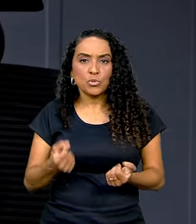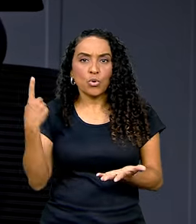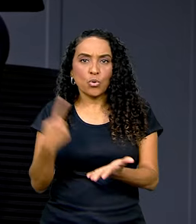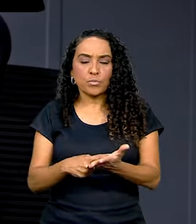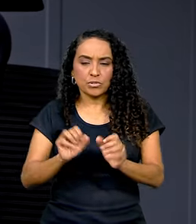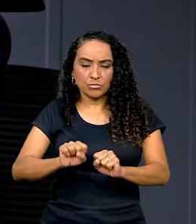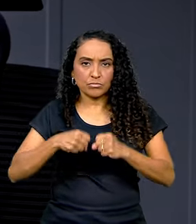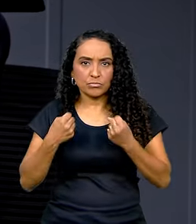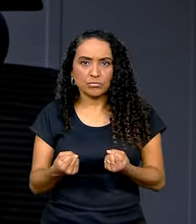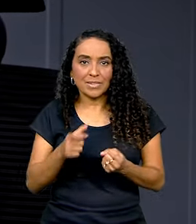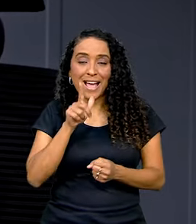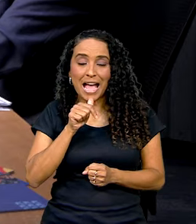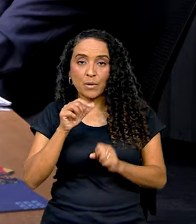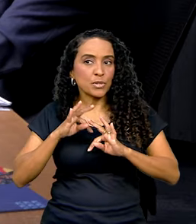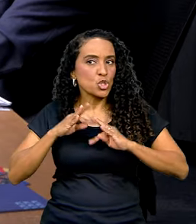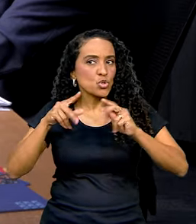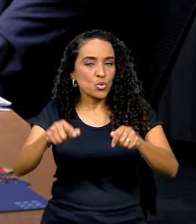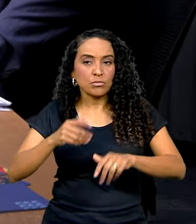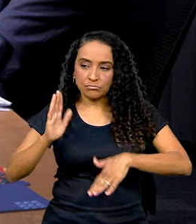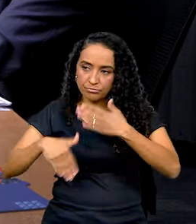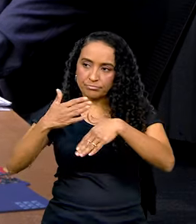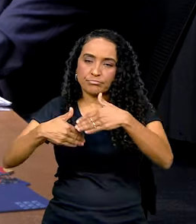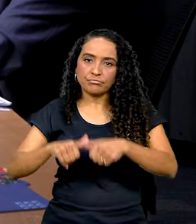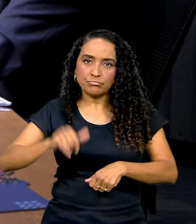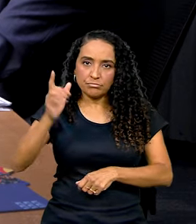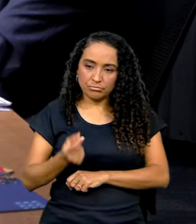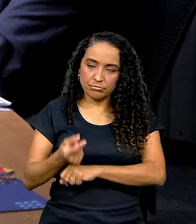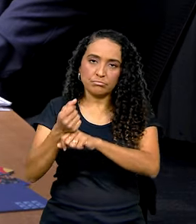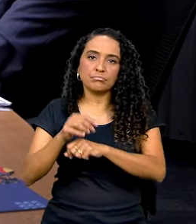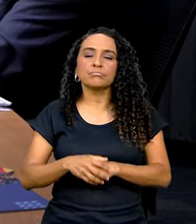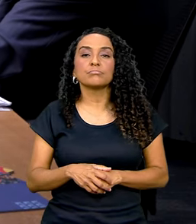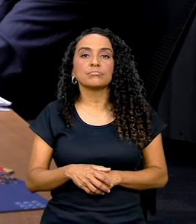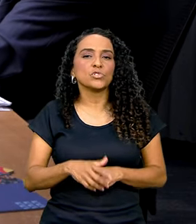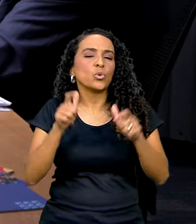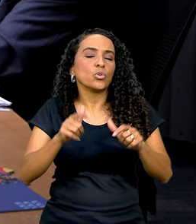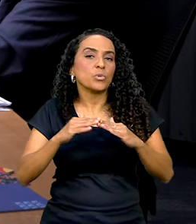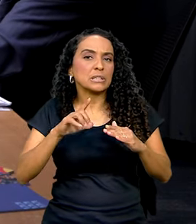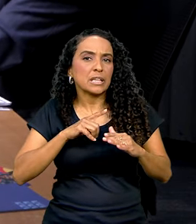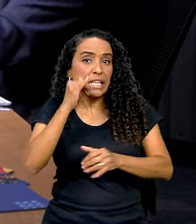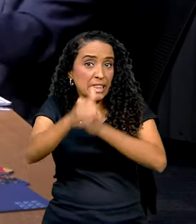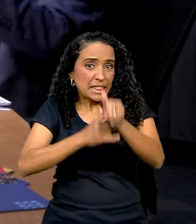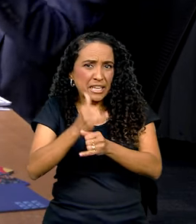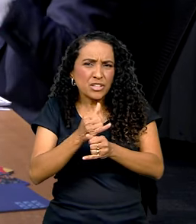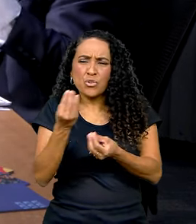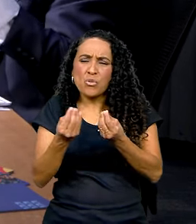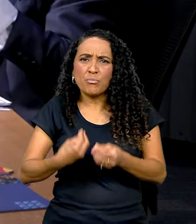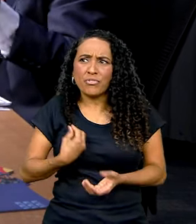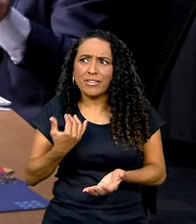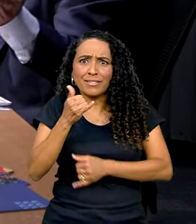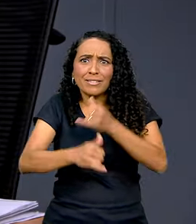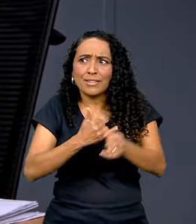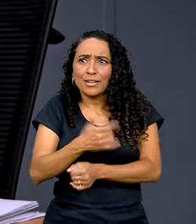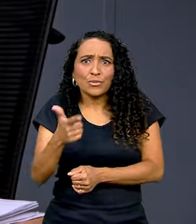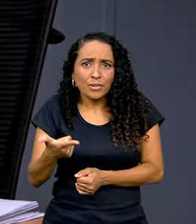assumiu um compromisso de reforçar o água para todos para acelerar com mais recursos ah onde mora tem internet como